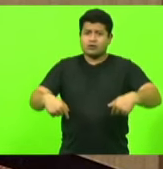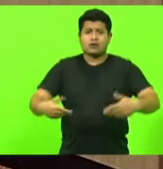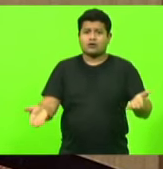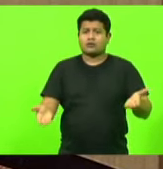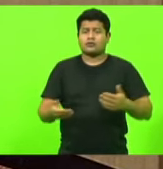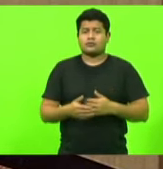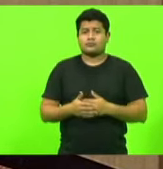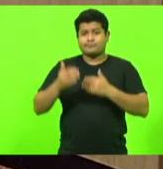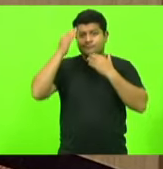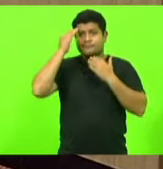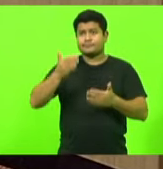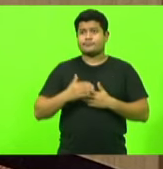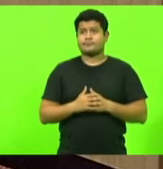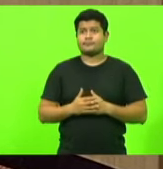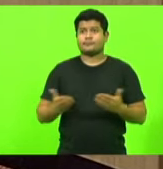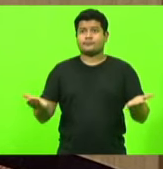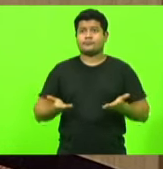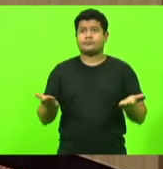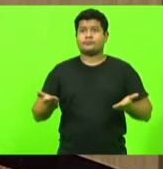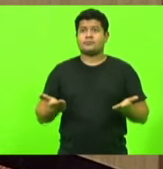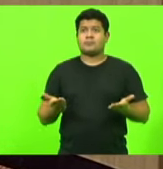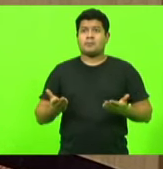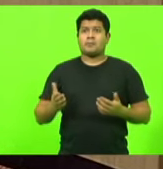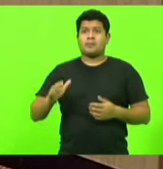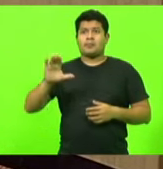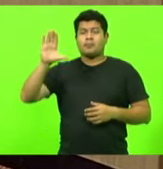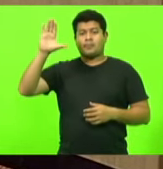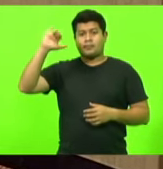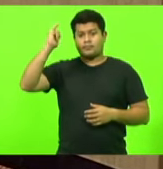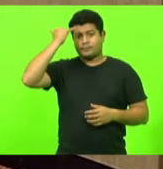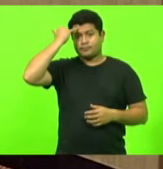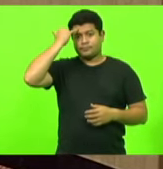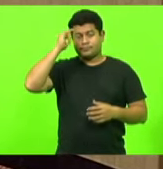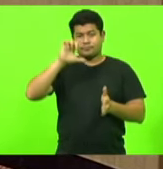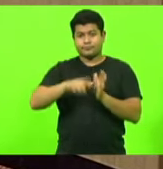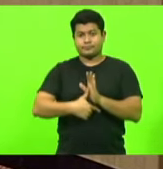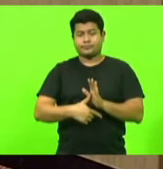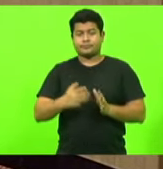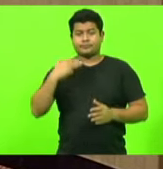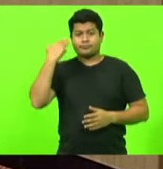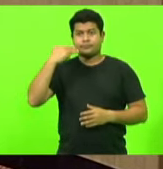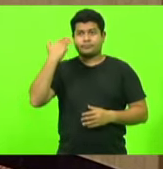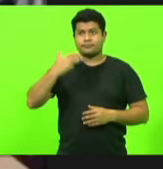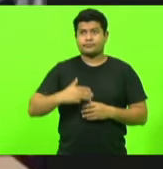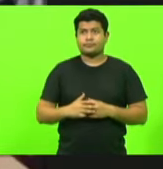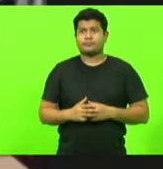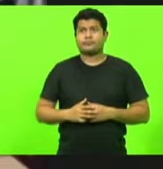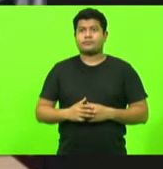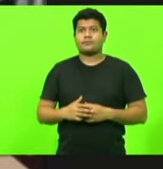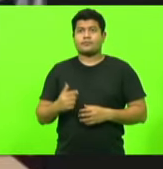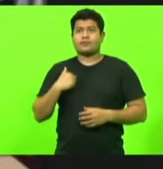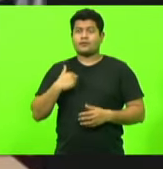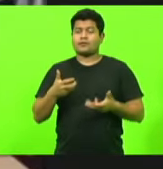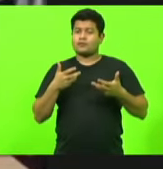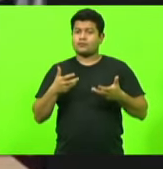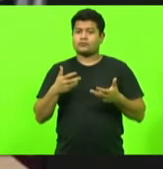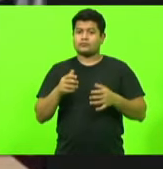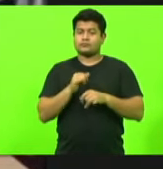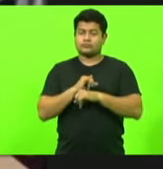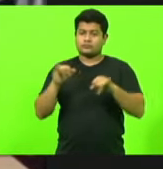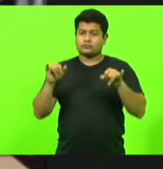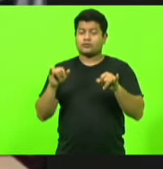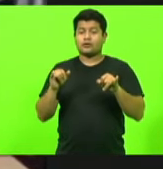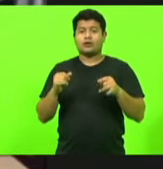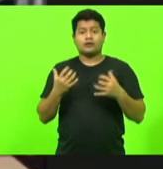Com a palavra o deputado Jair Mioto e, na sequência, o deputado Márcio Machado. Senhor presidente, eu quero manifestar-me aqui favorável